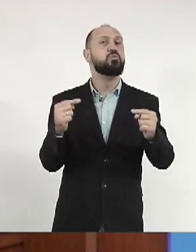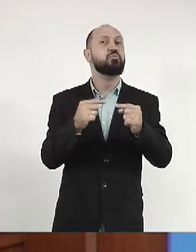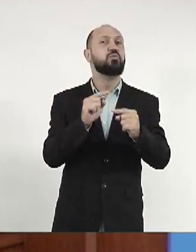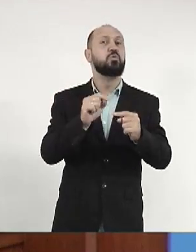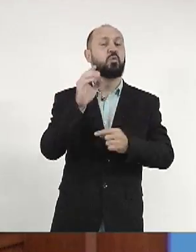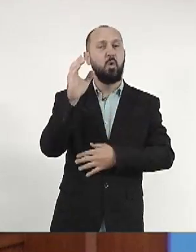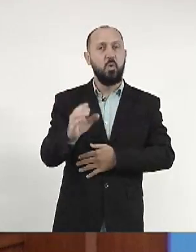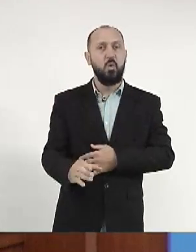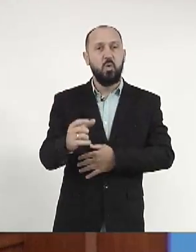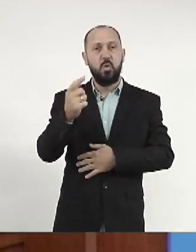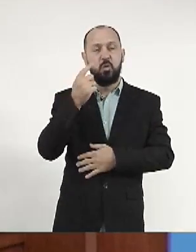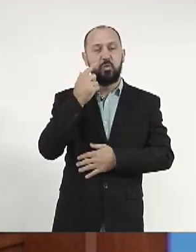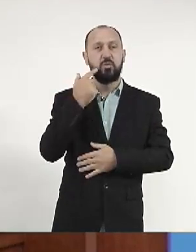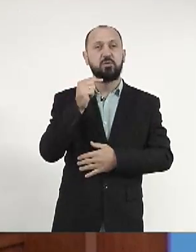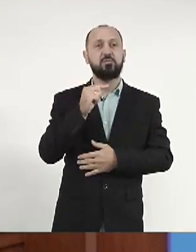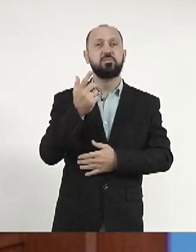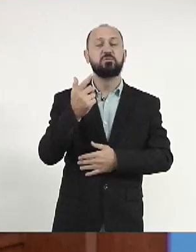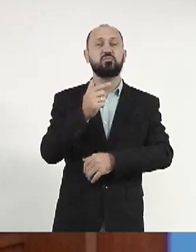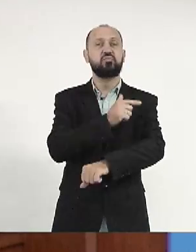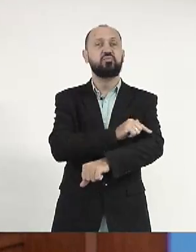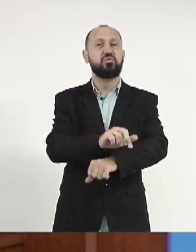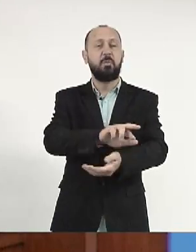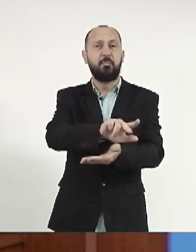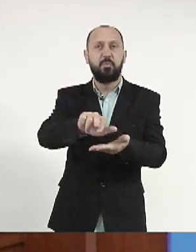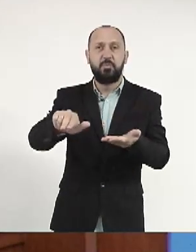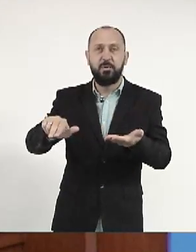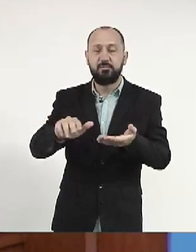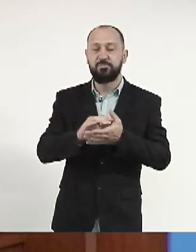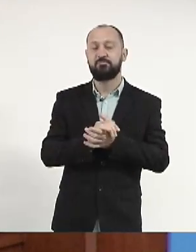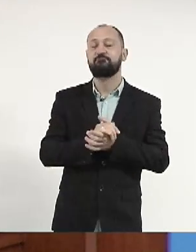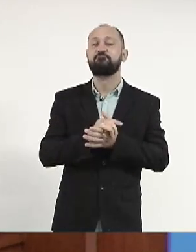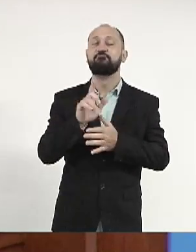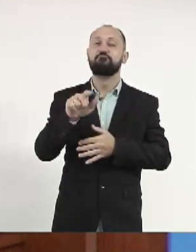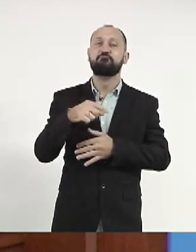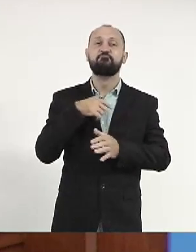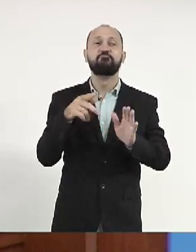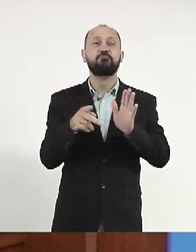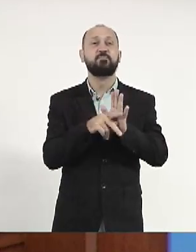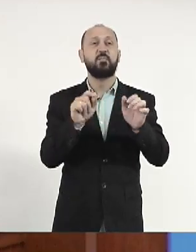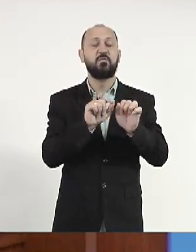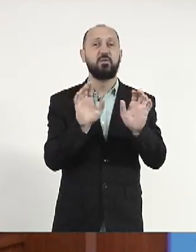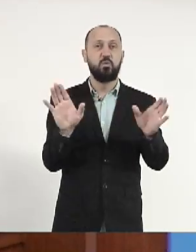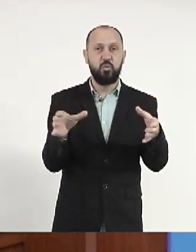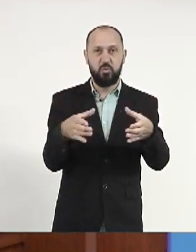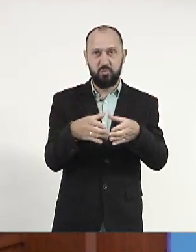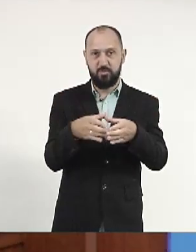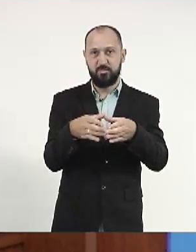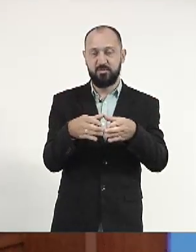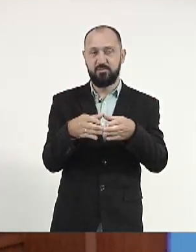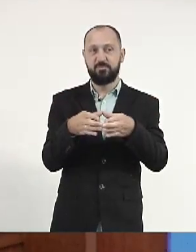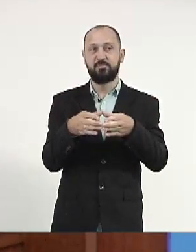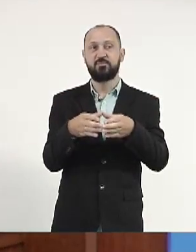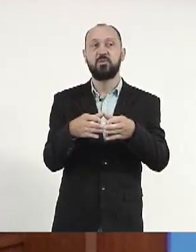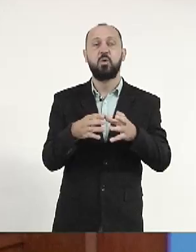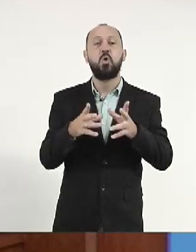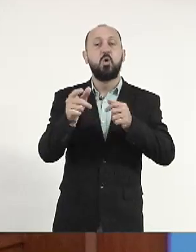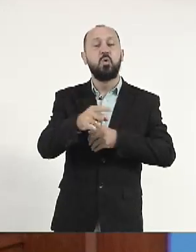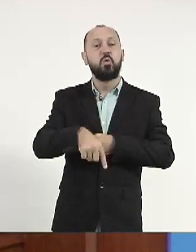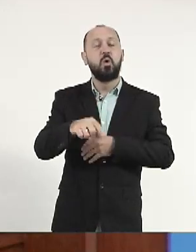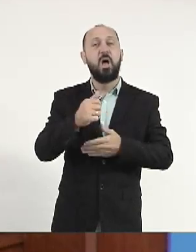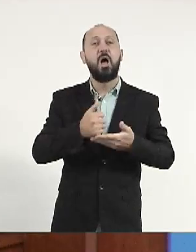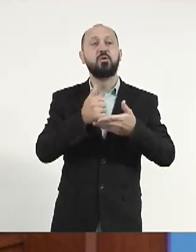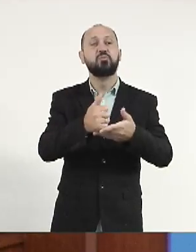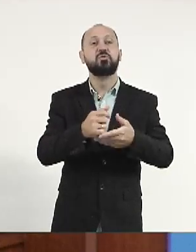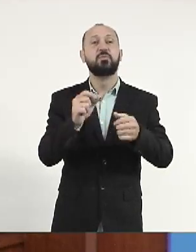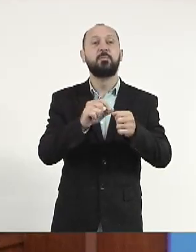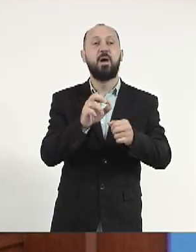chamados crimes multitudinários, que são aqueles cometidos em grupo, quando todos contribuem